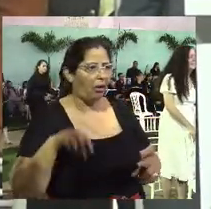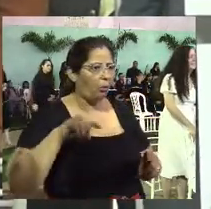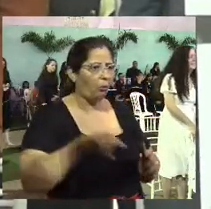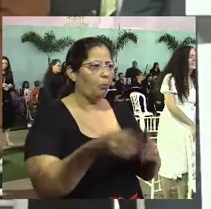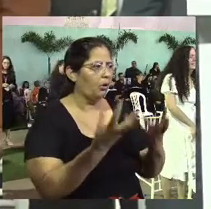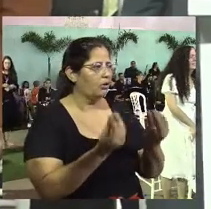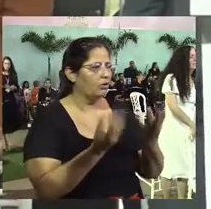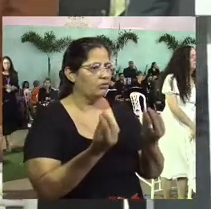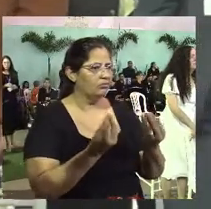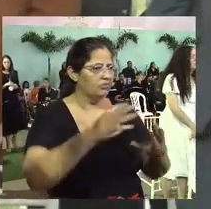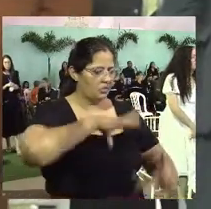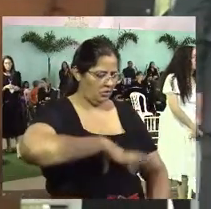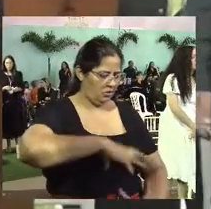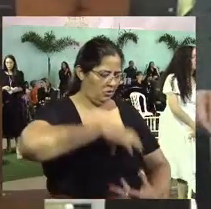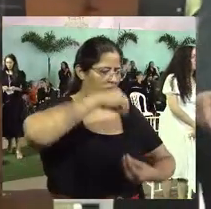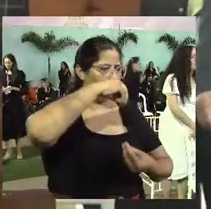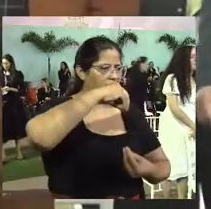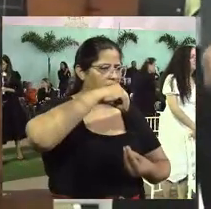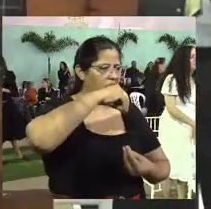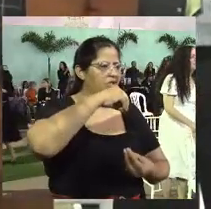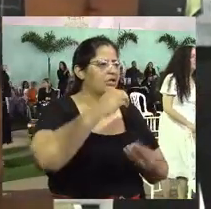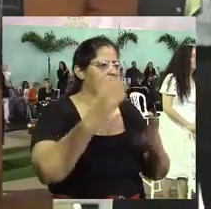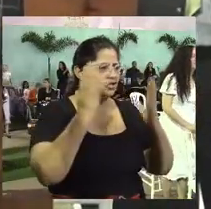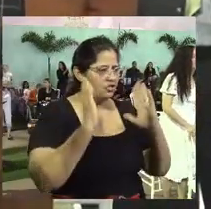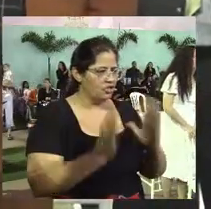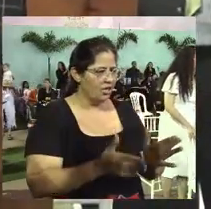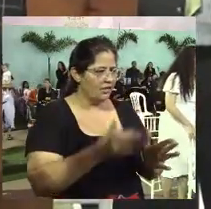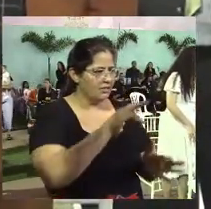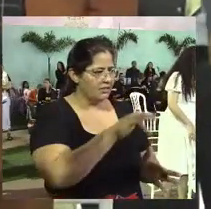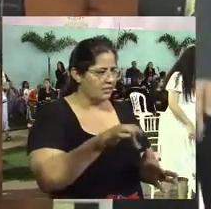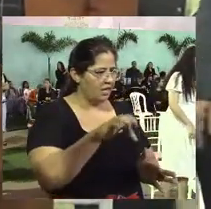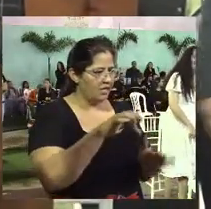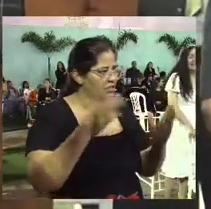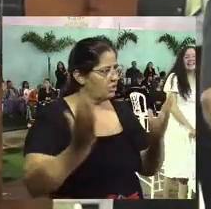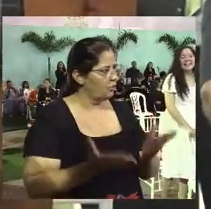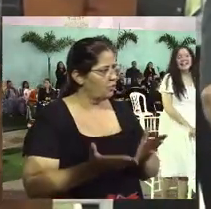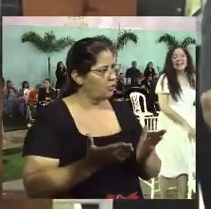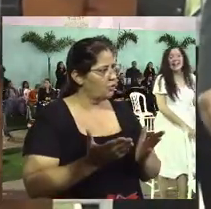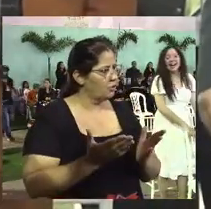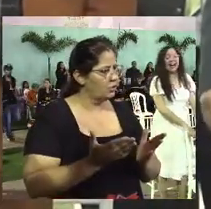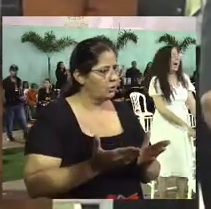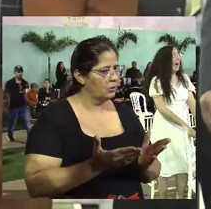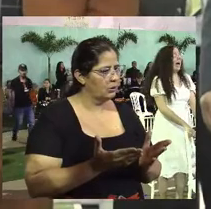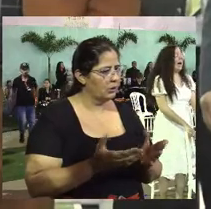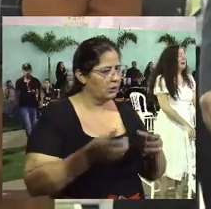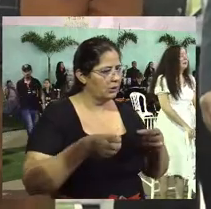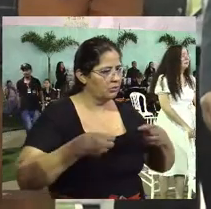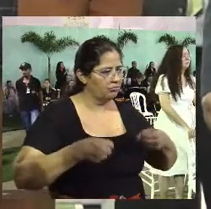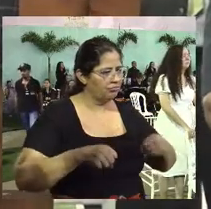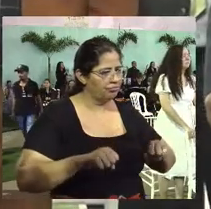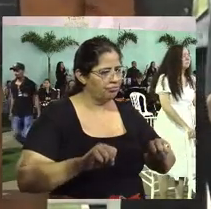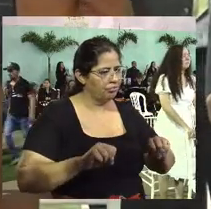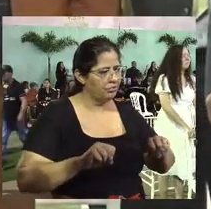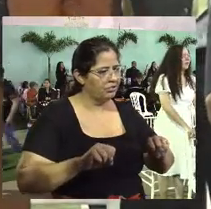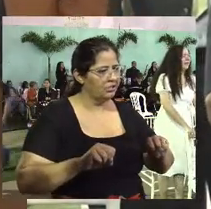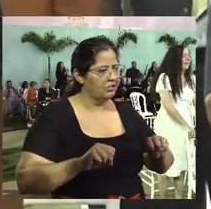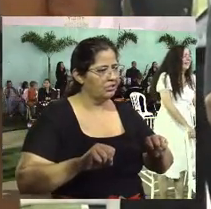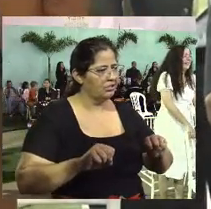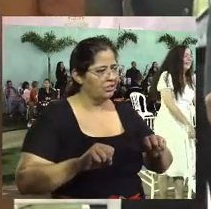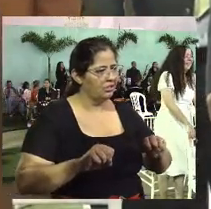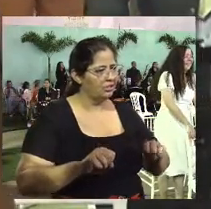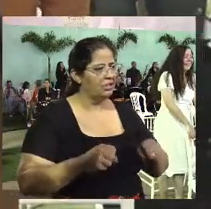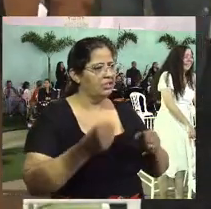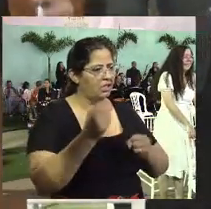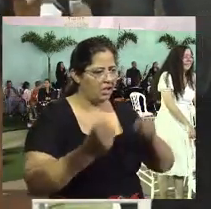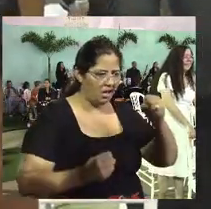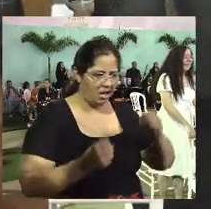a primeira alma de um milhão nós já ganhamos sete aqui então vocês vão sair agora quem tem moto vai pegar moto quem tem